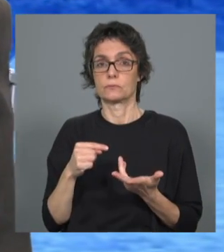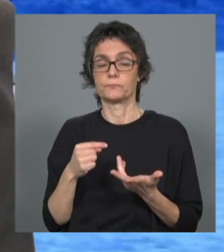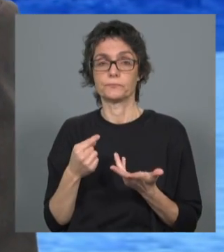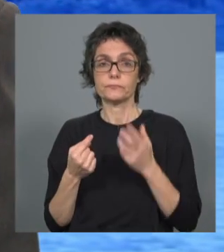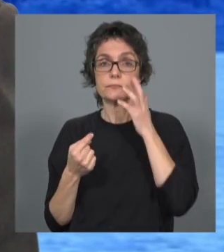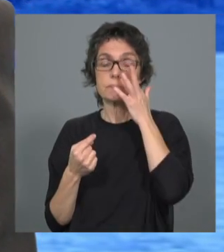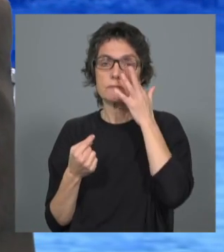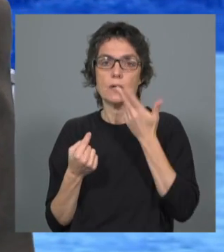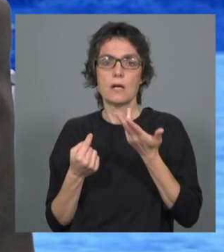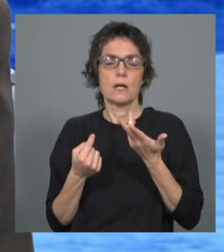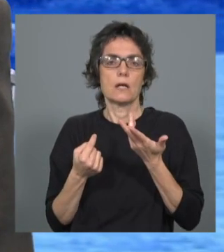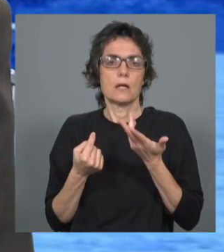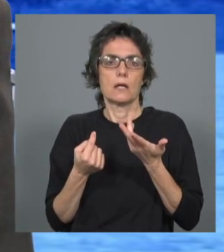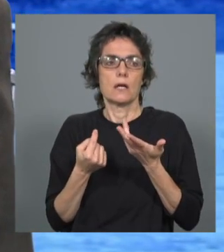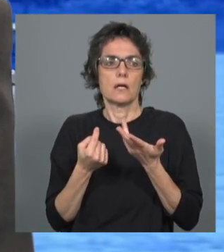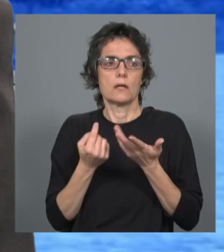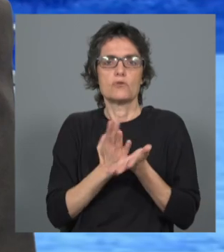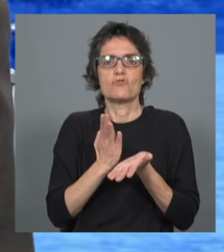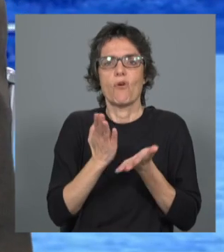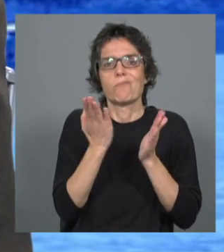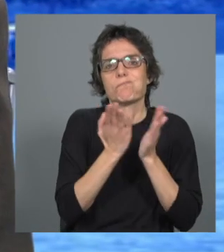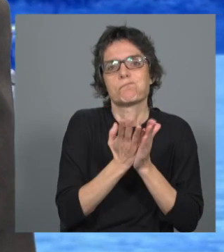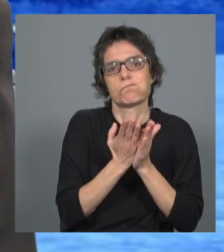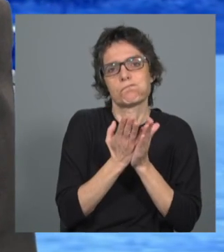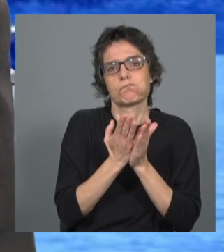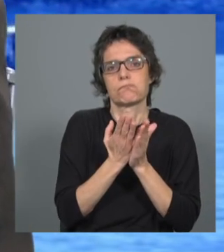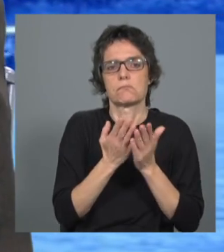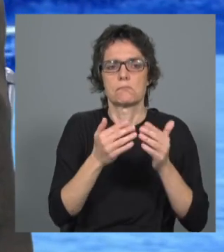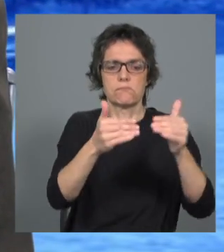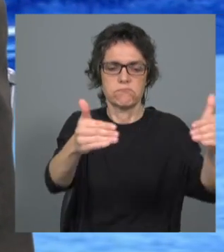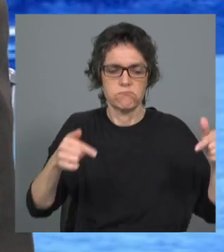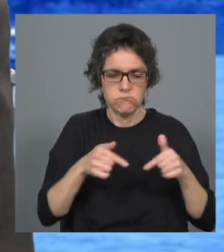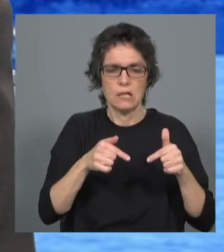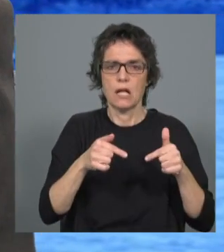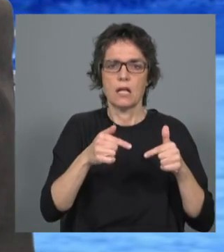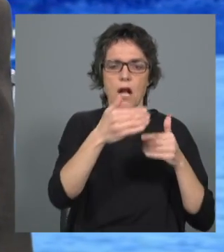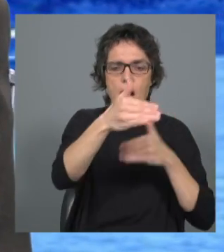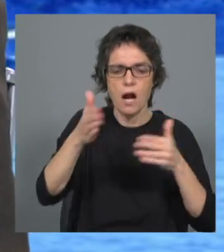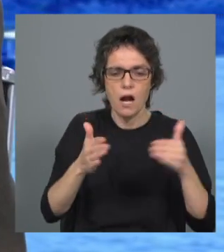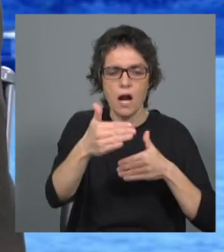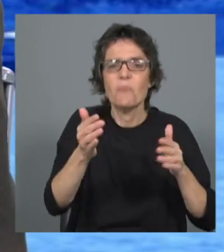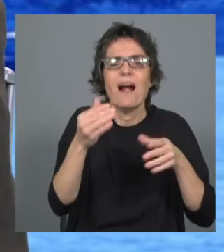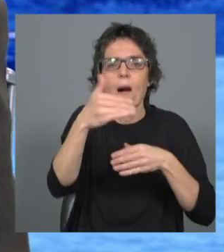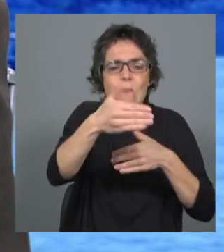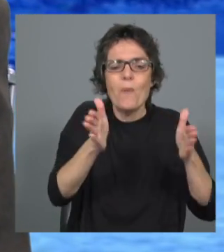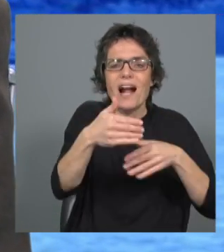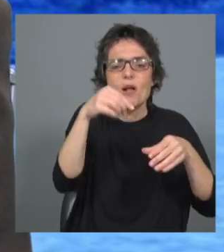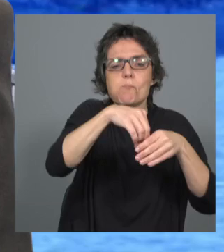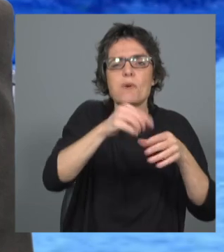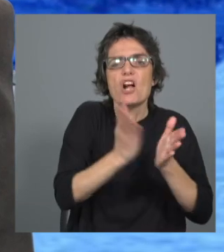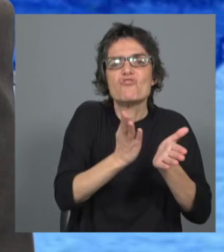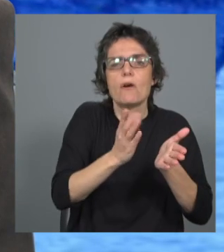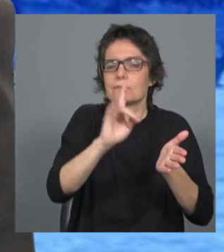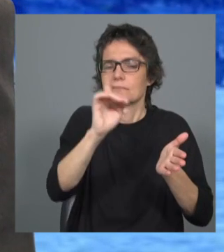utilizadores de um espaço dentro de uma escola e de um tempo definido. Somos mais do que isso, e ainda